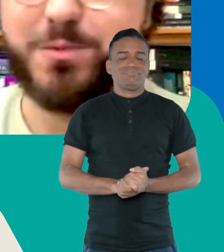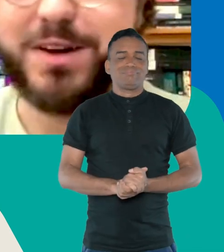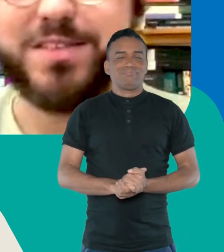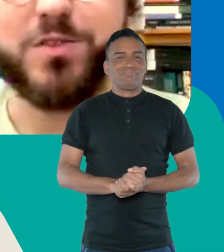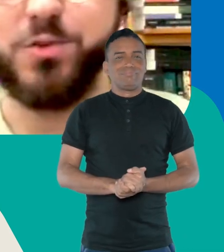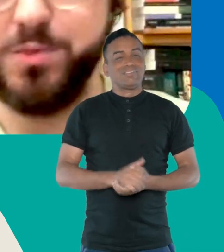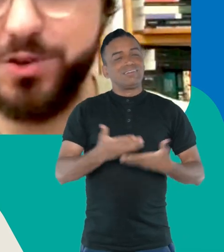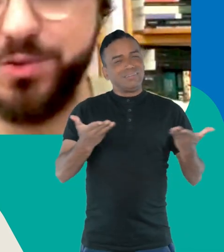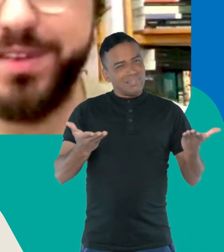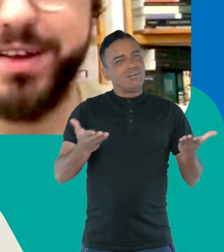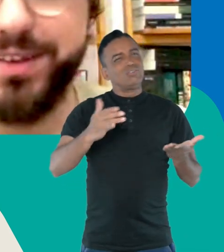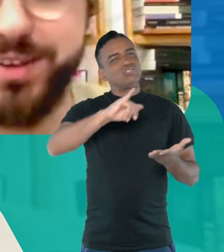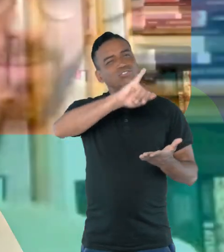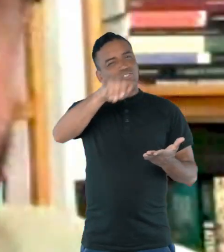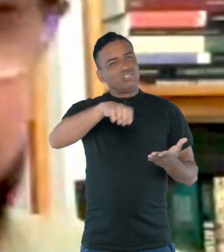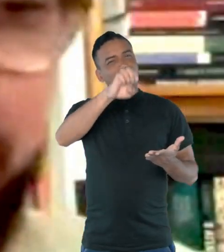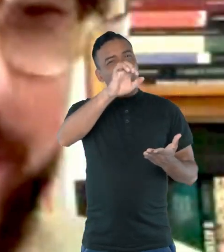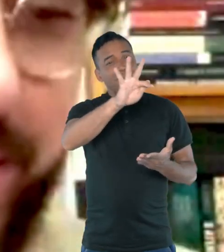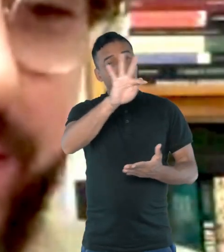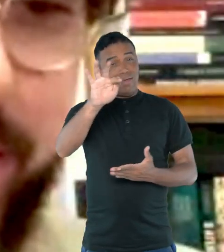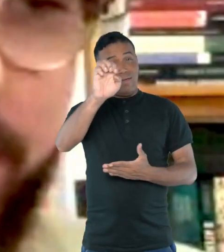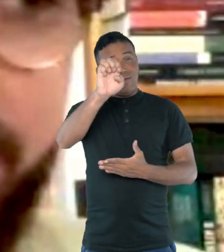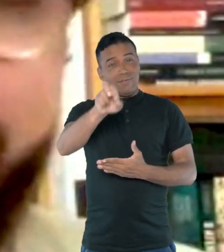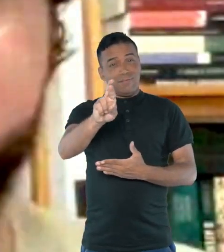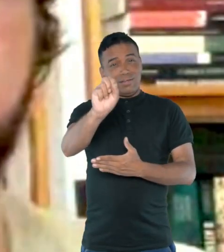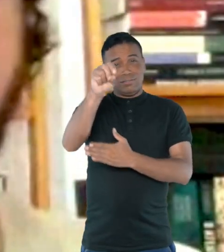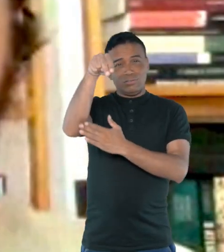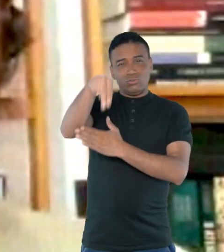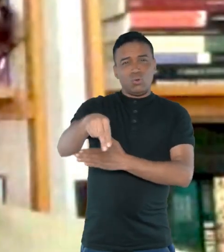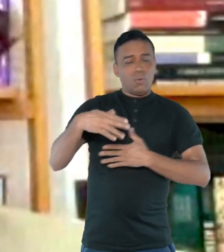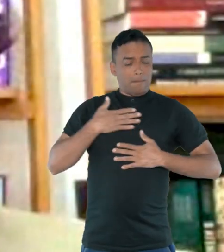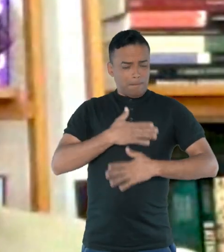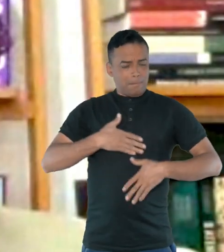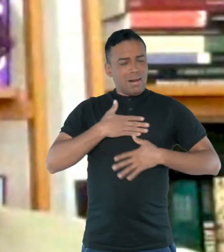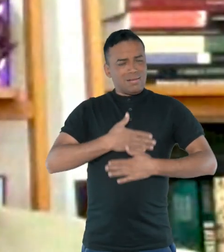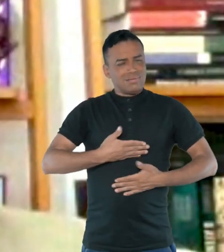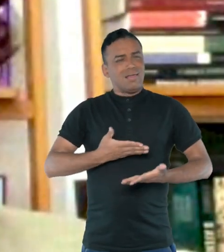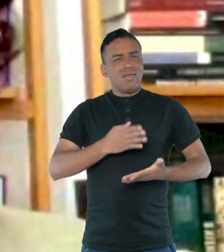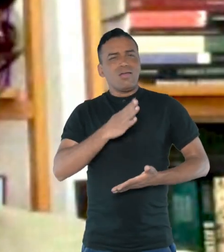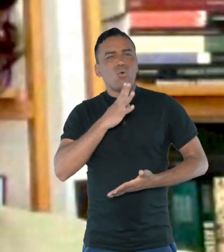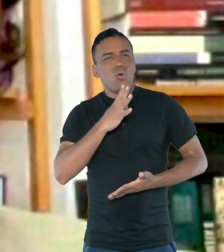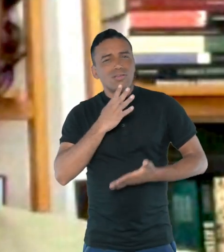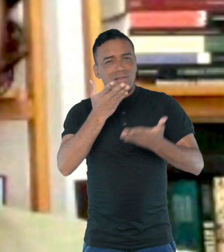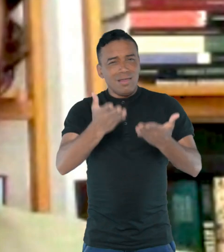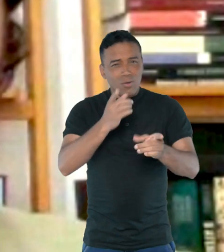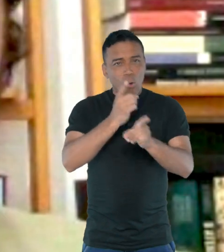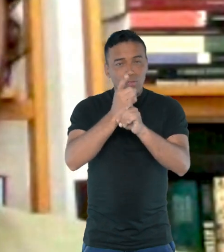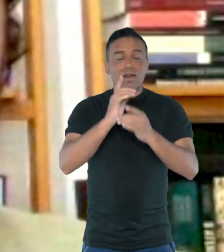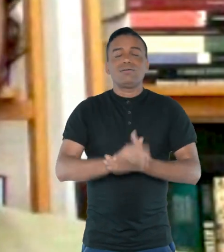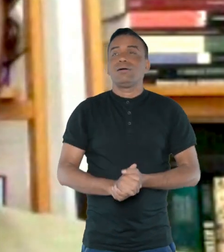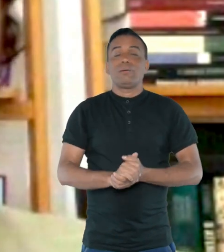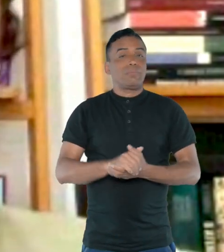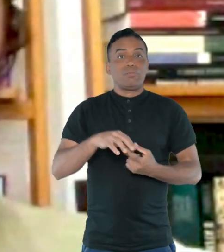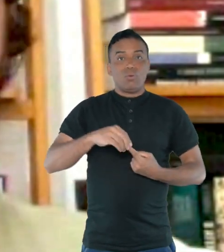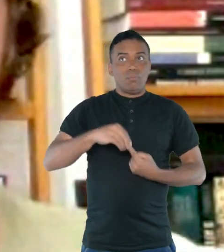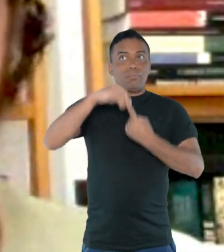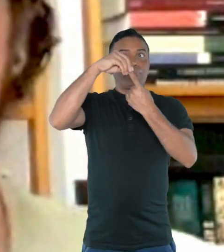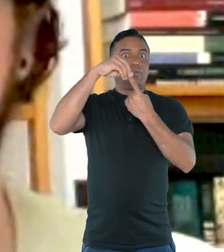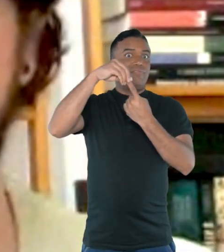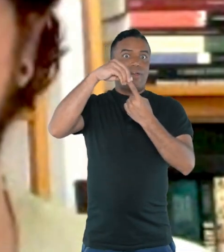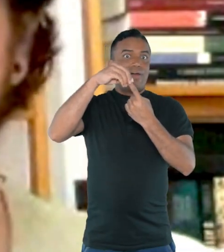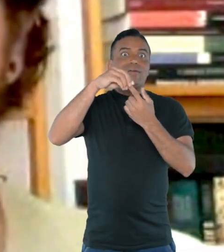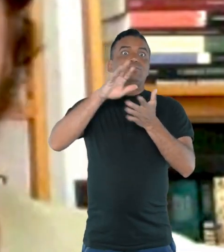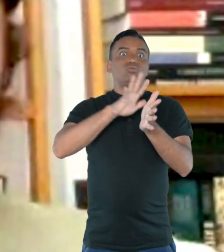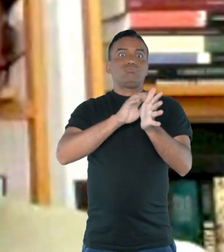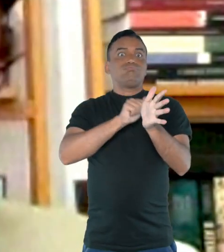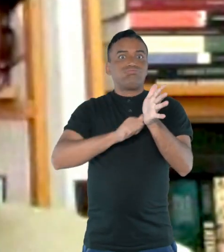E Jefferson, prazer todo meu estar aqui. Para mim é um privilégio muito grande poder estar no Sempre um Papo,